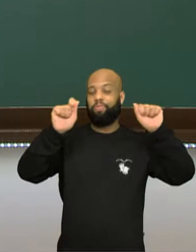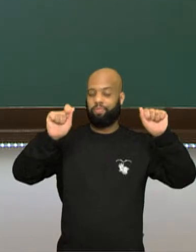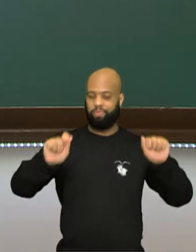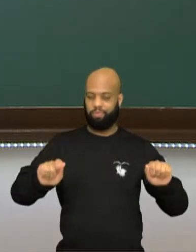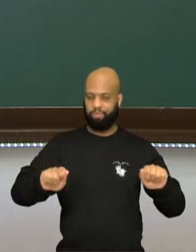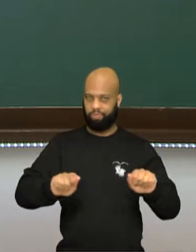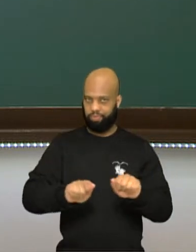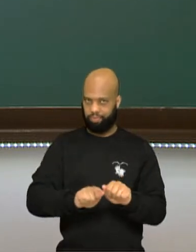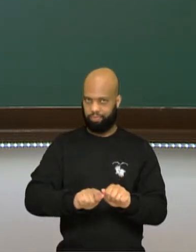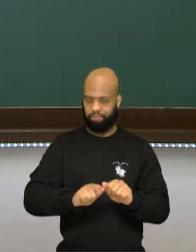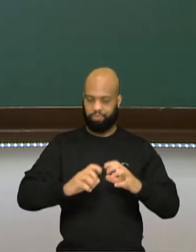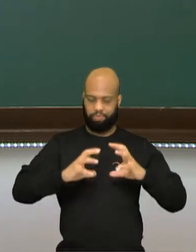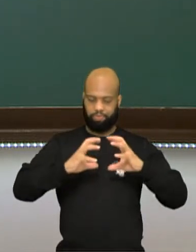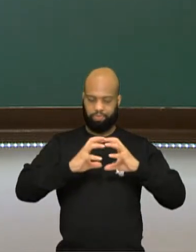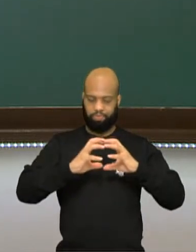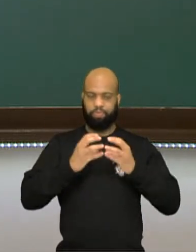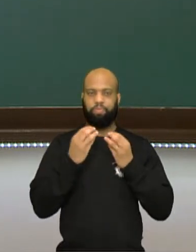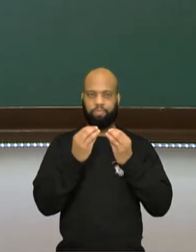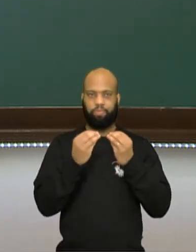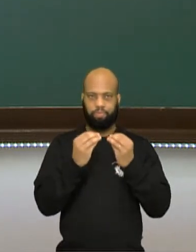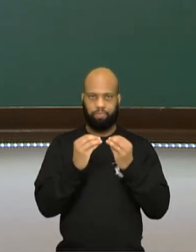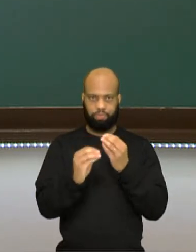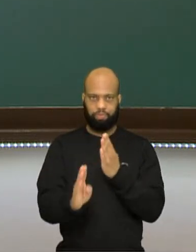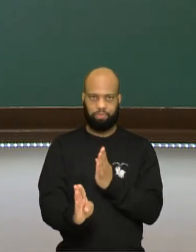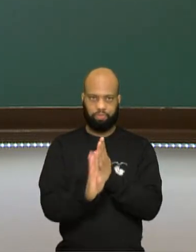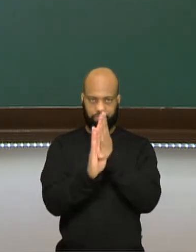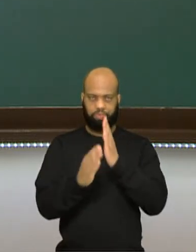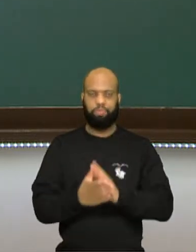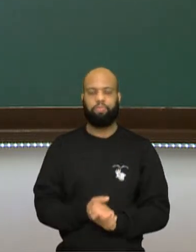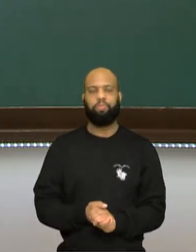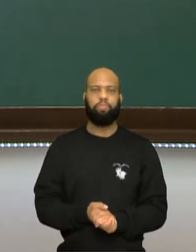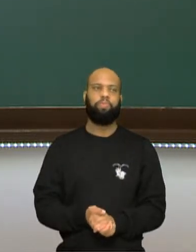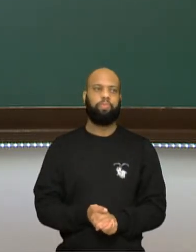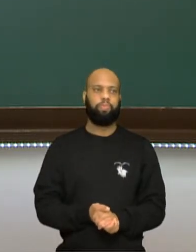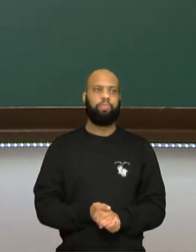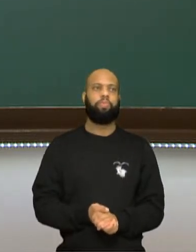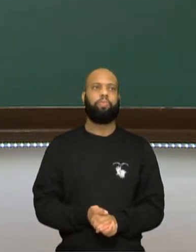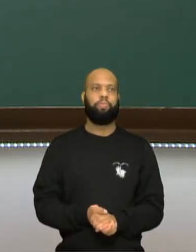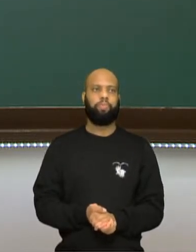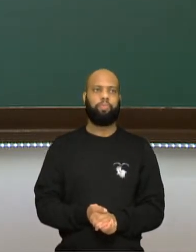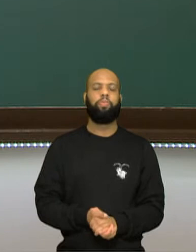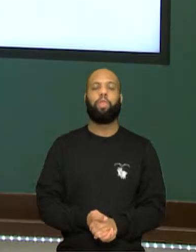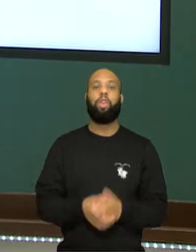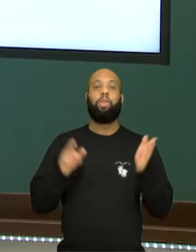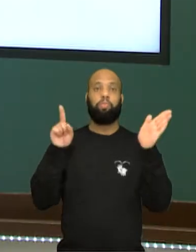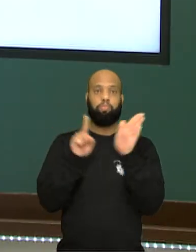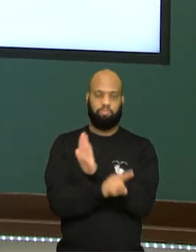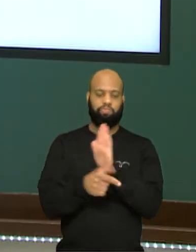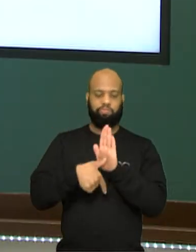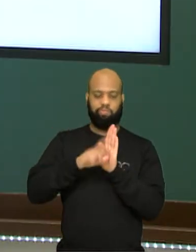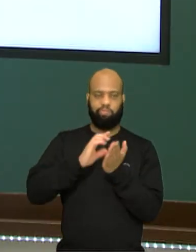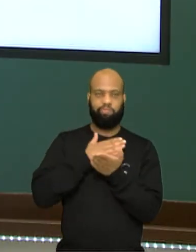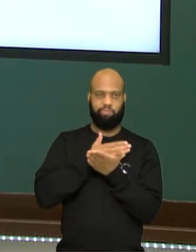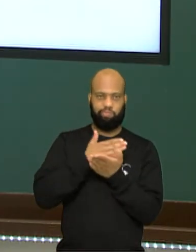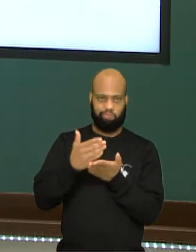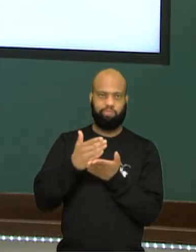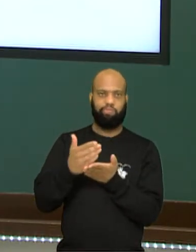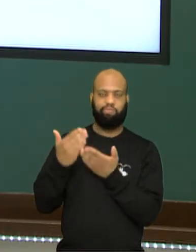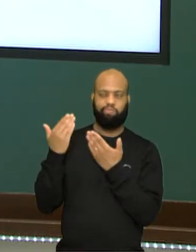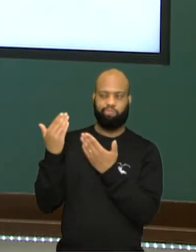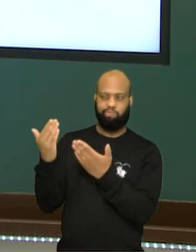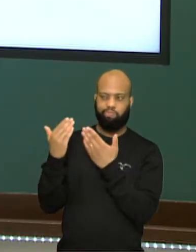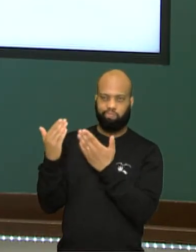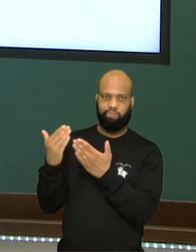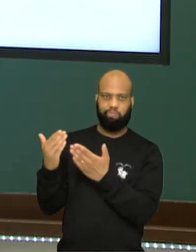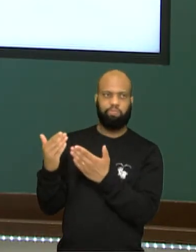sólido da esfera como que a gente determina essa área tranquilo gente então vamos lá primeira coisa Sempre aquele questionamento